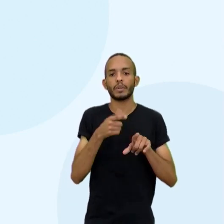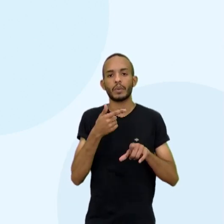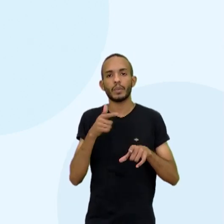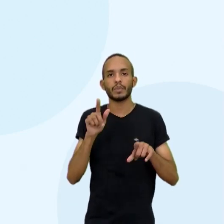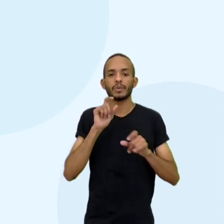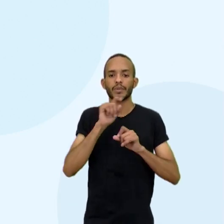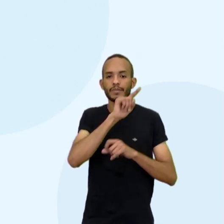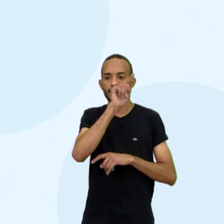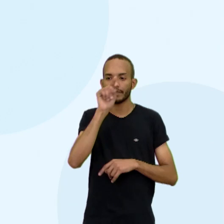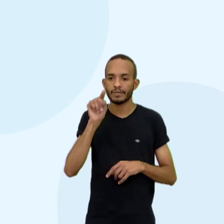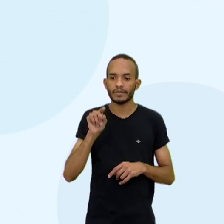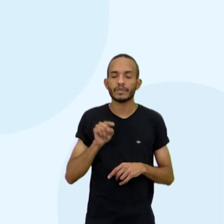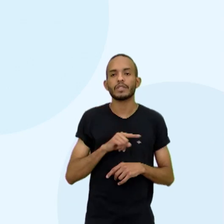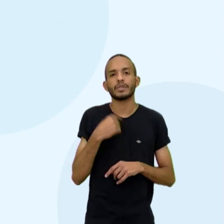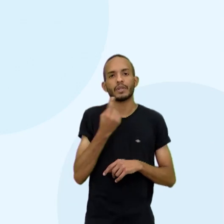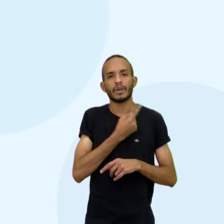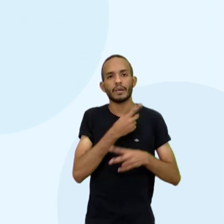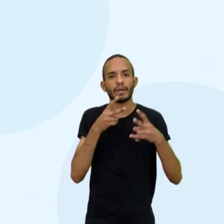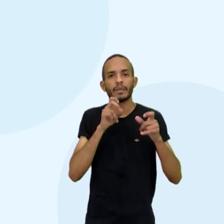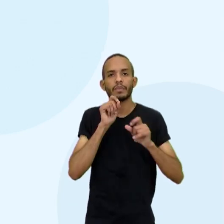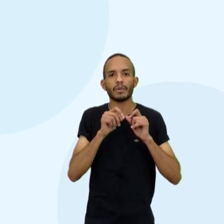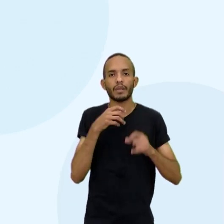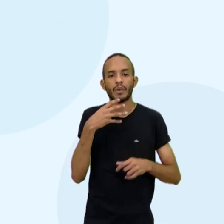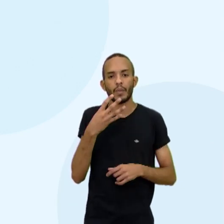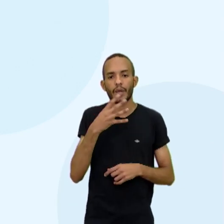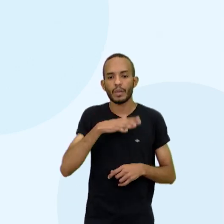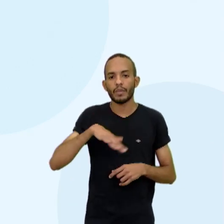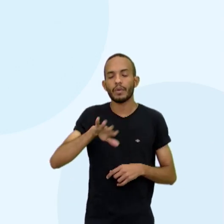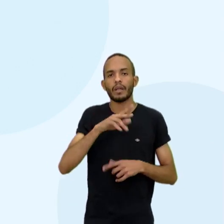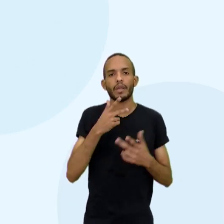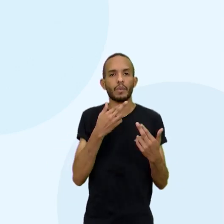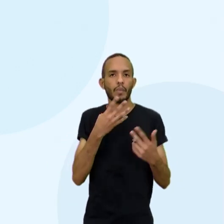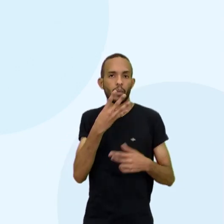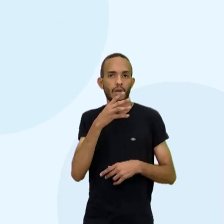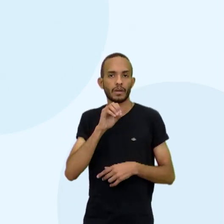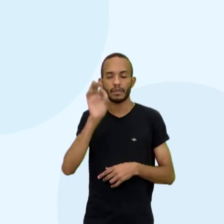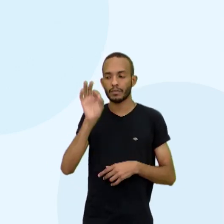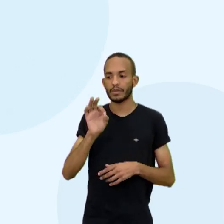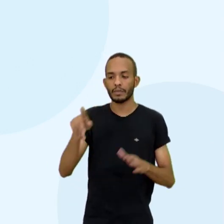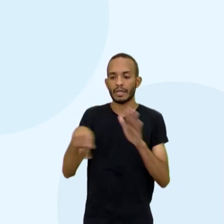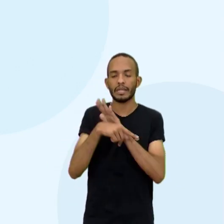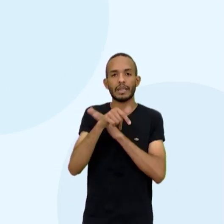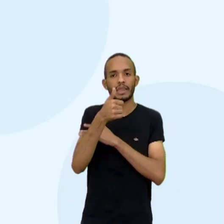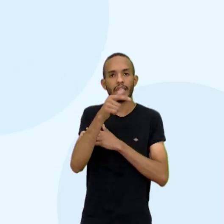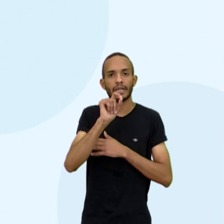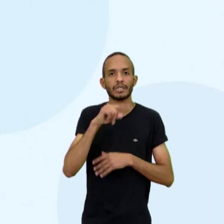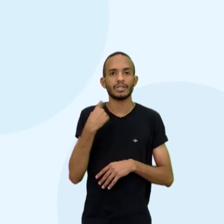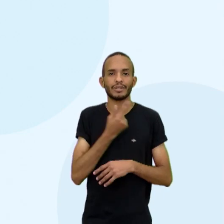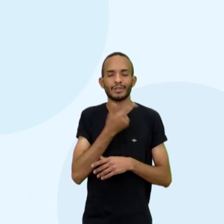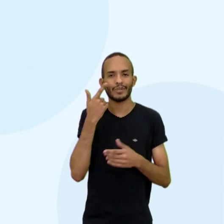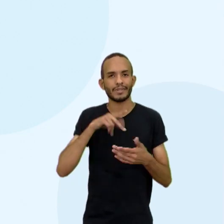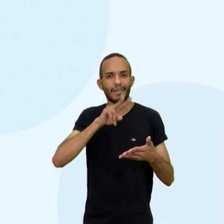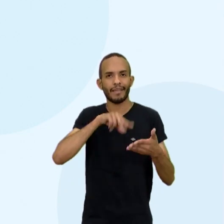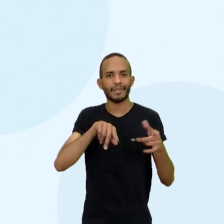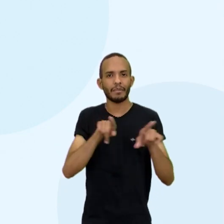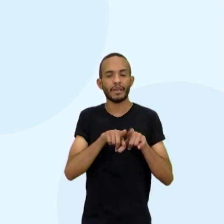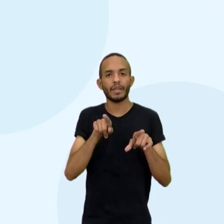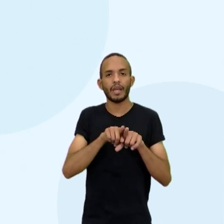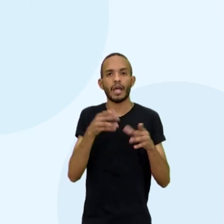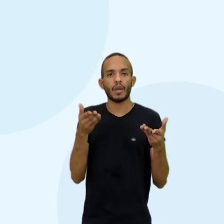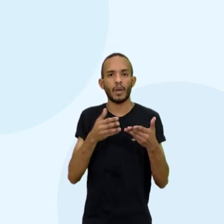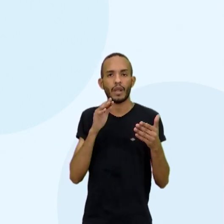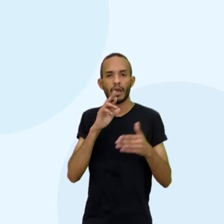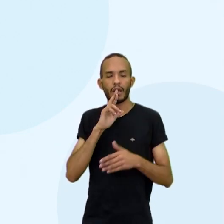ó. Daqui para cá, a gente percebe que o 4 aí é 40% de 10, que a gente pode ler dessa forma também. Eu vou